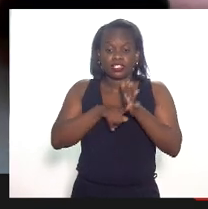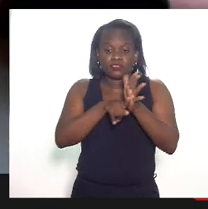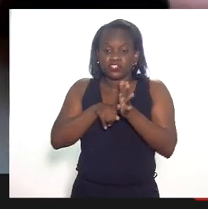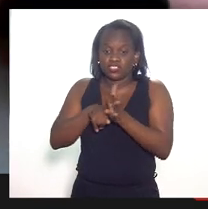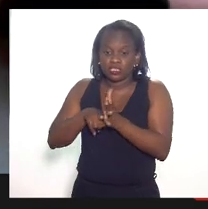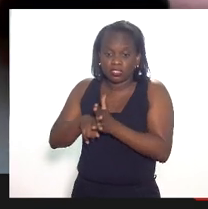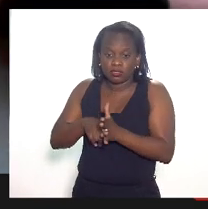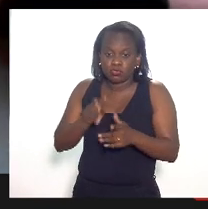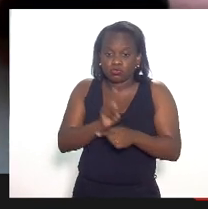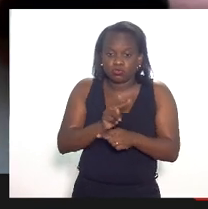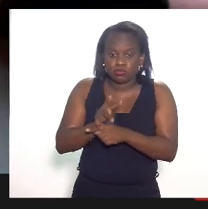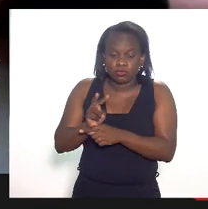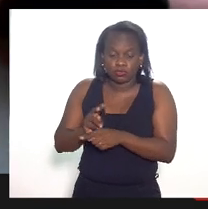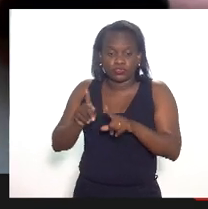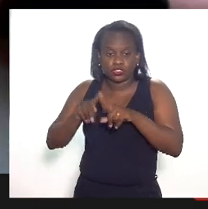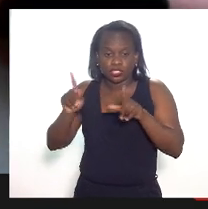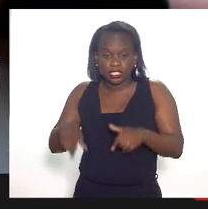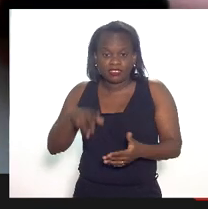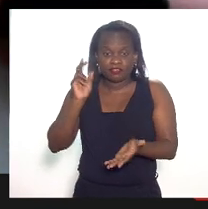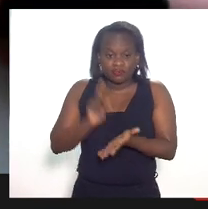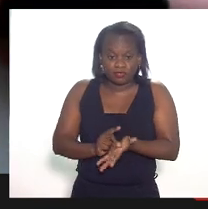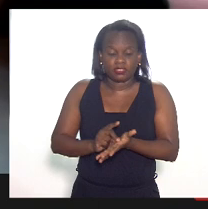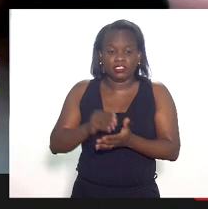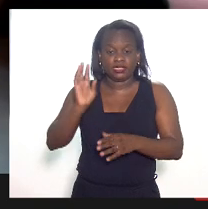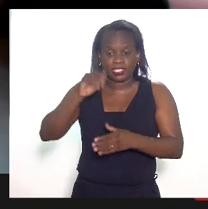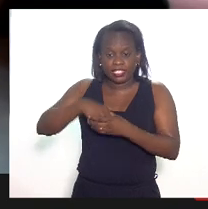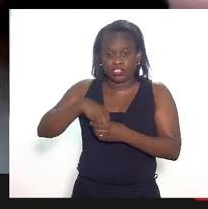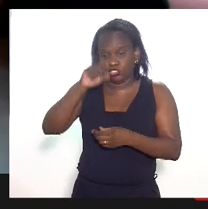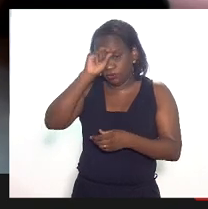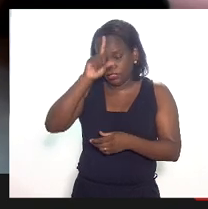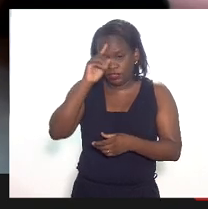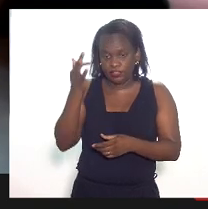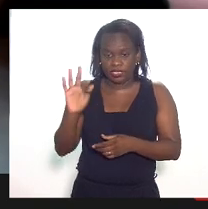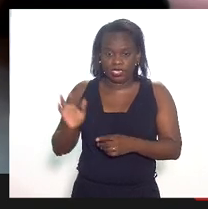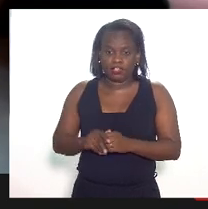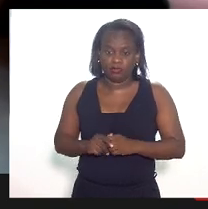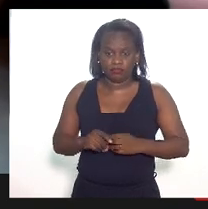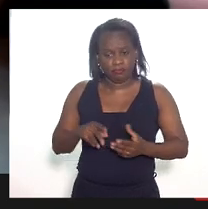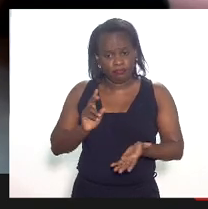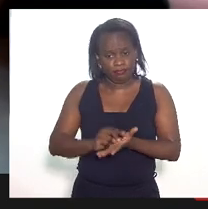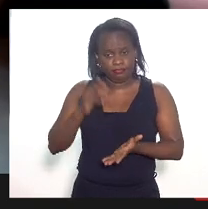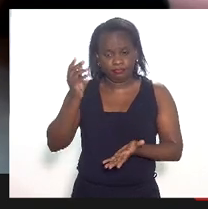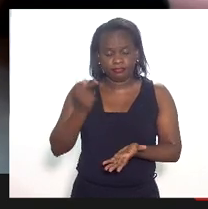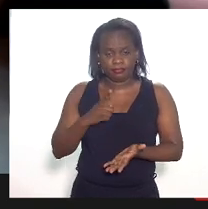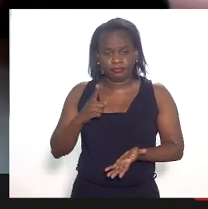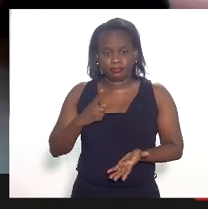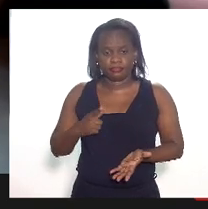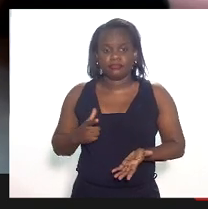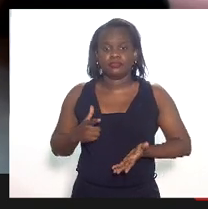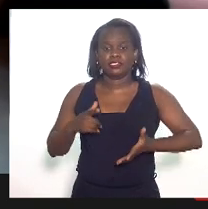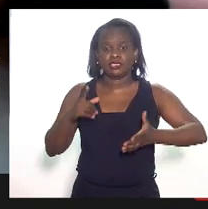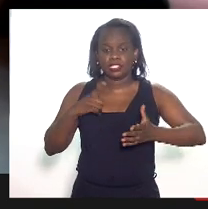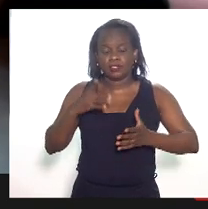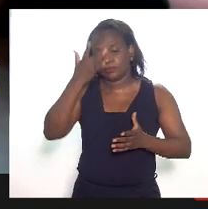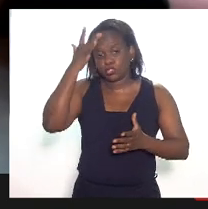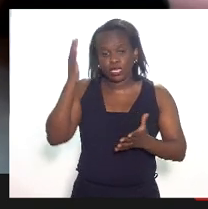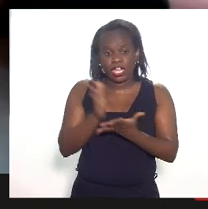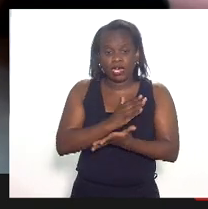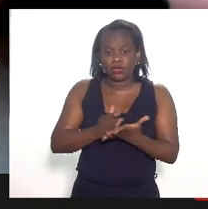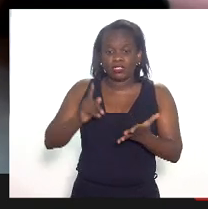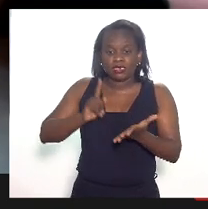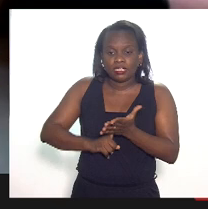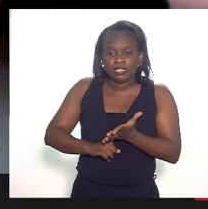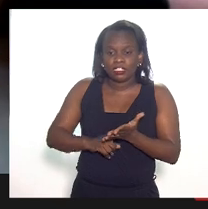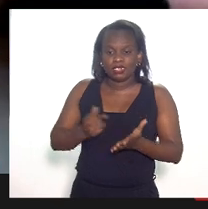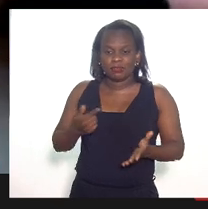fiscalização dos funcionários reais das unidades federais. Isso é verdadeiro. Muitos pontos digital que